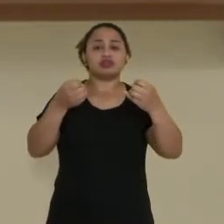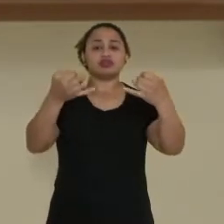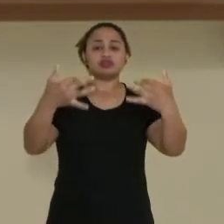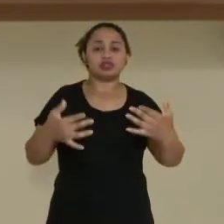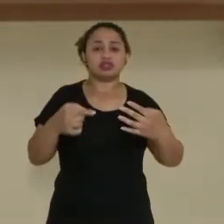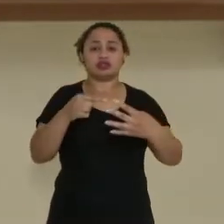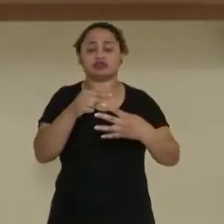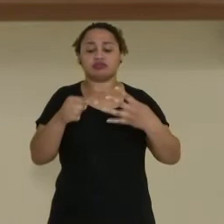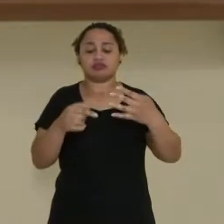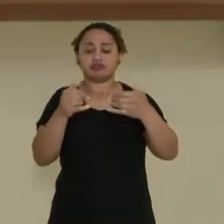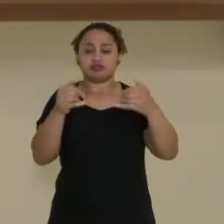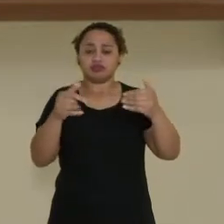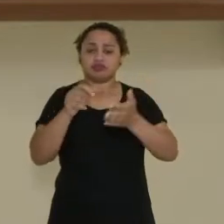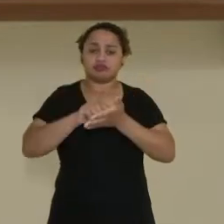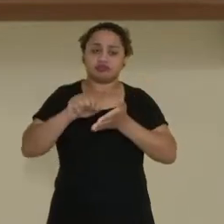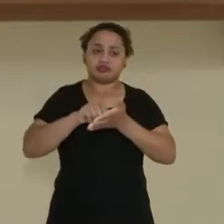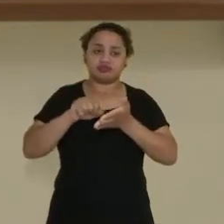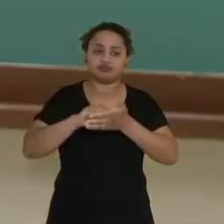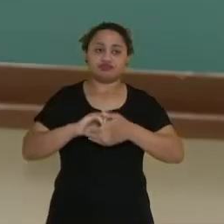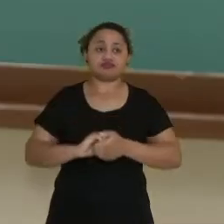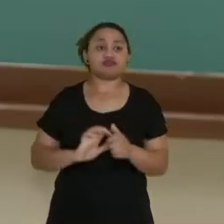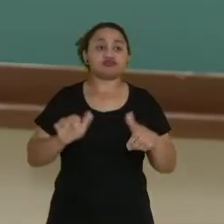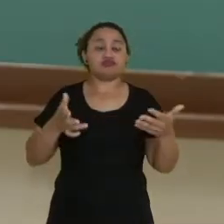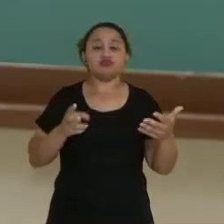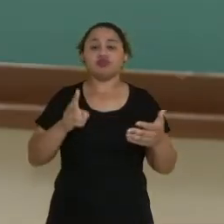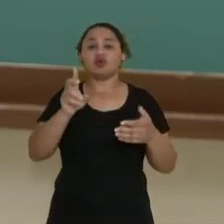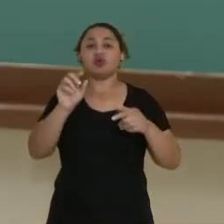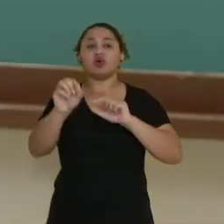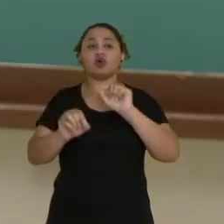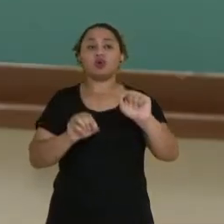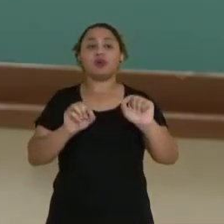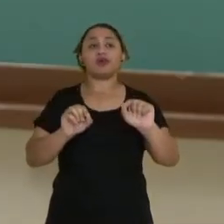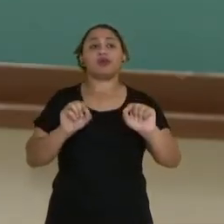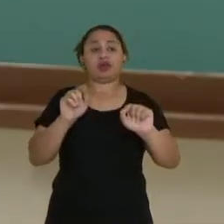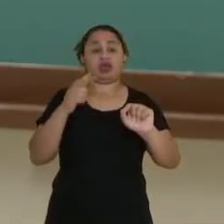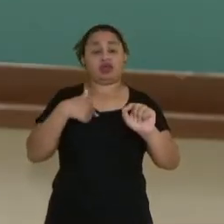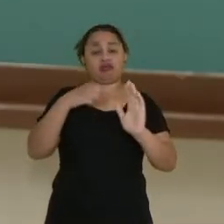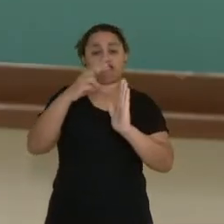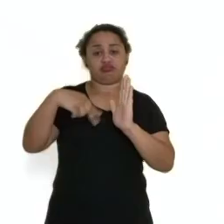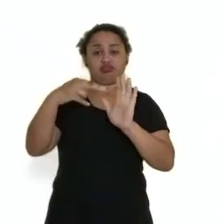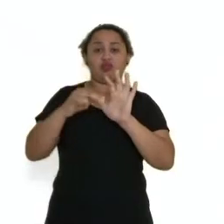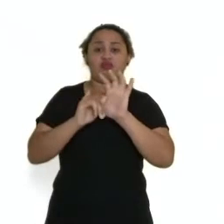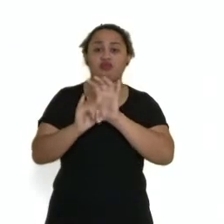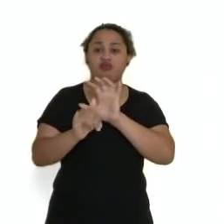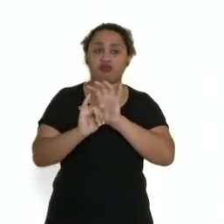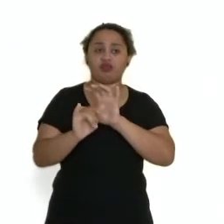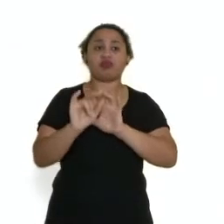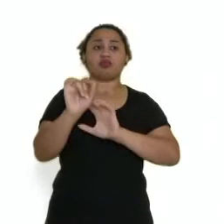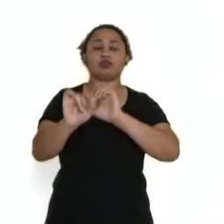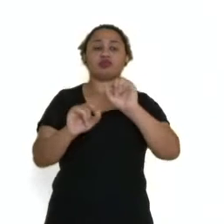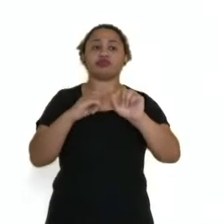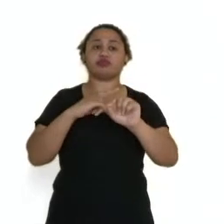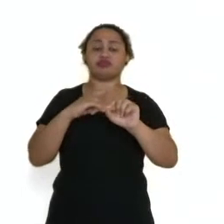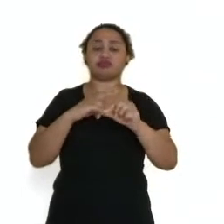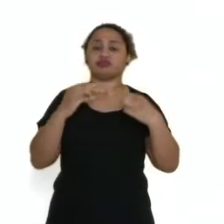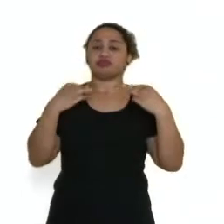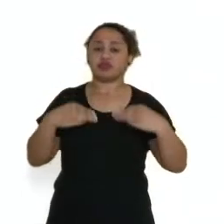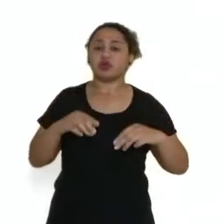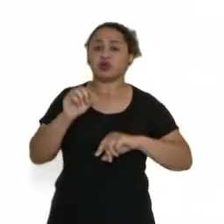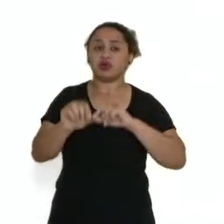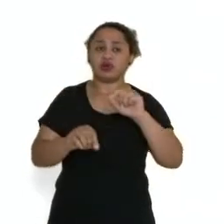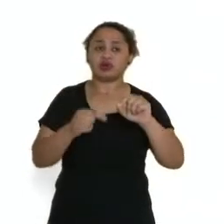ok? Seguimos falando então que depreende-se da leitura da fábula a seguinte moral.